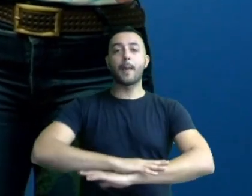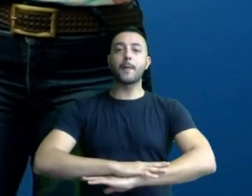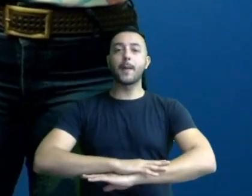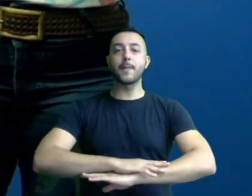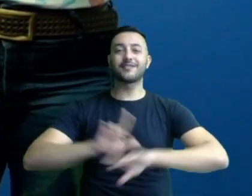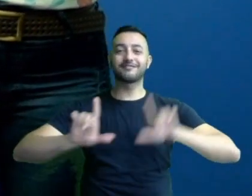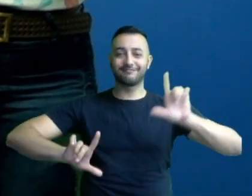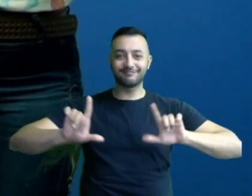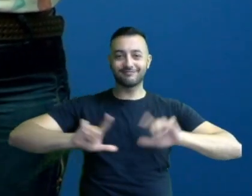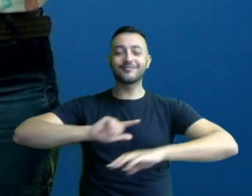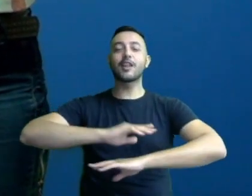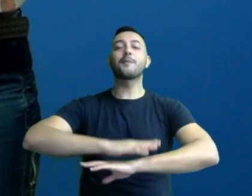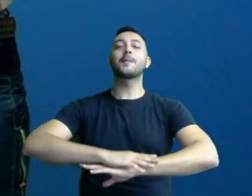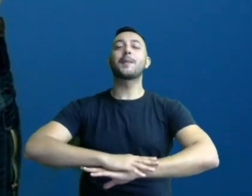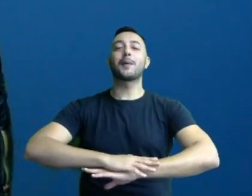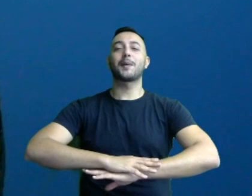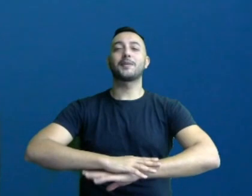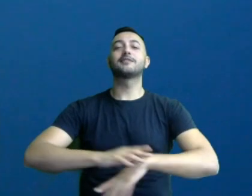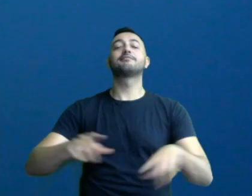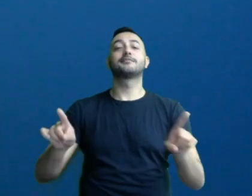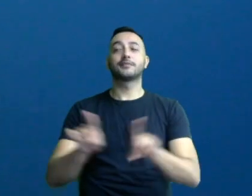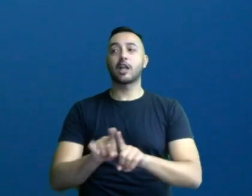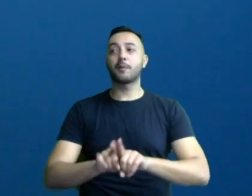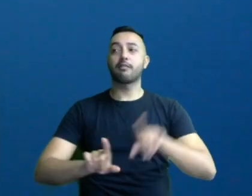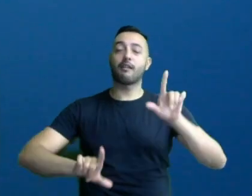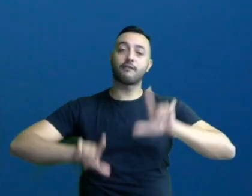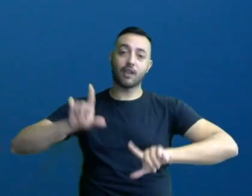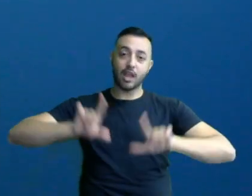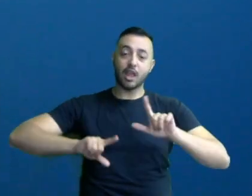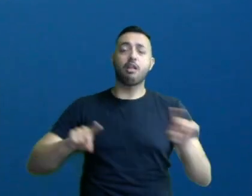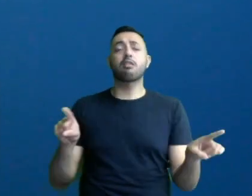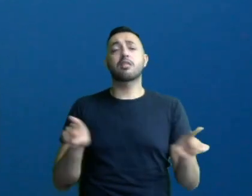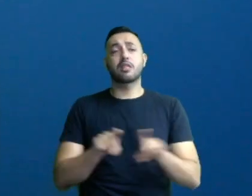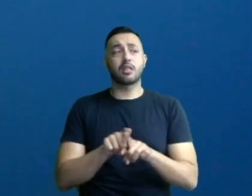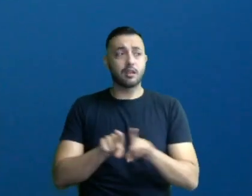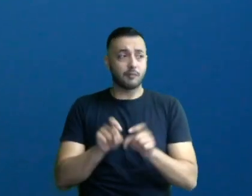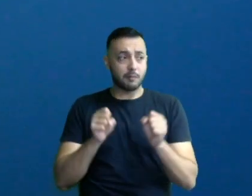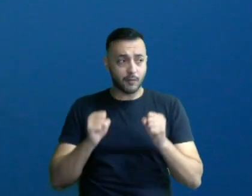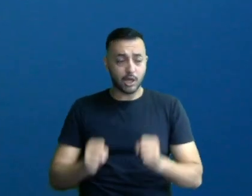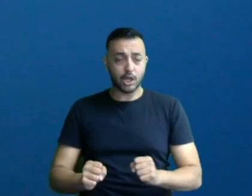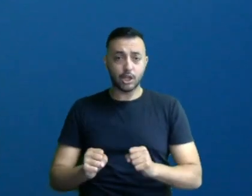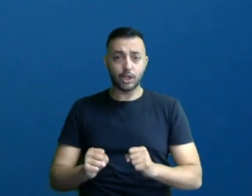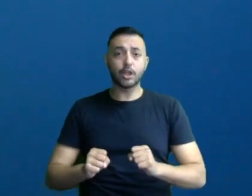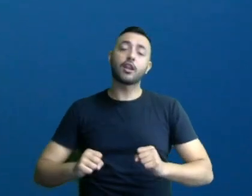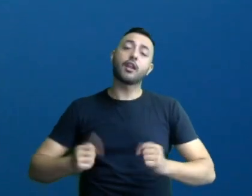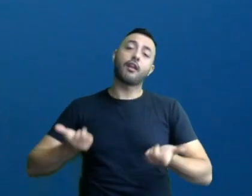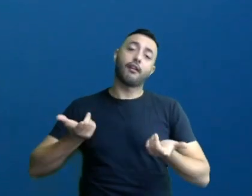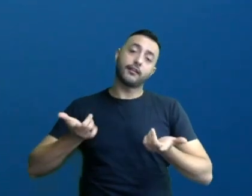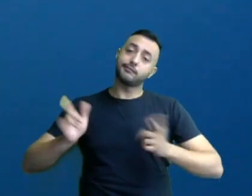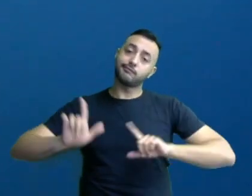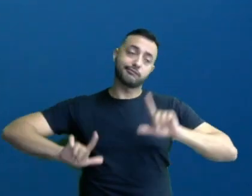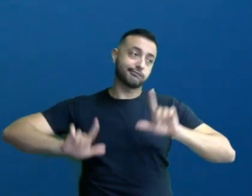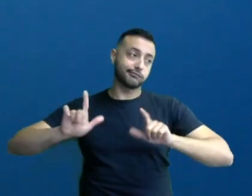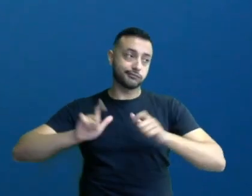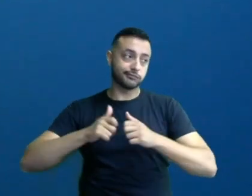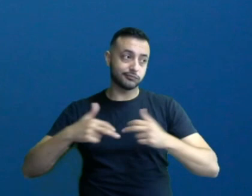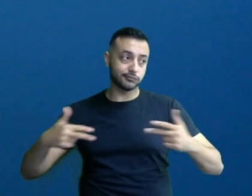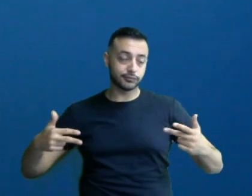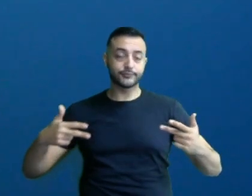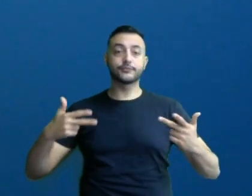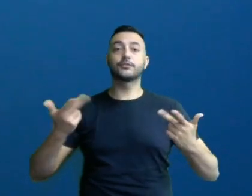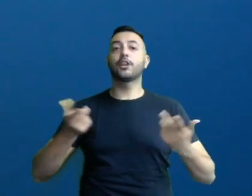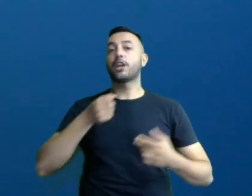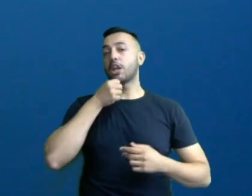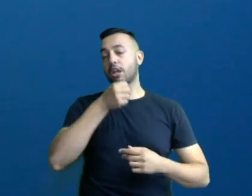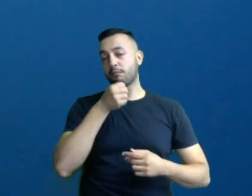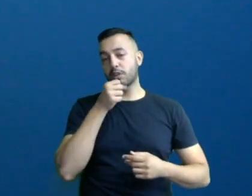né? Nos jornais aí dos canais de TVs, a gente pode encontrar reportagens nos programas, a gente encontra